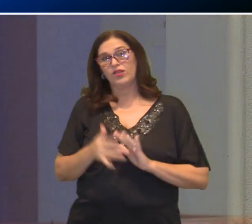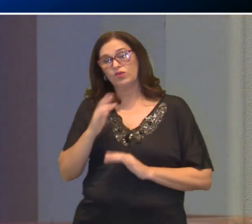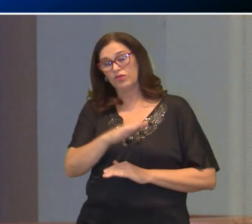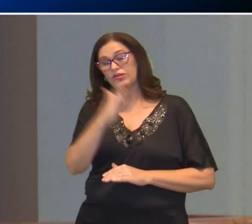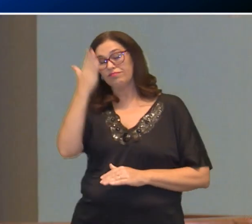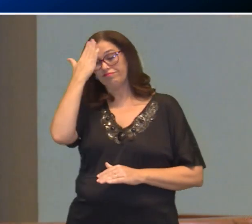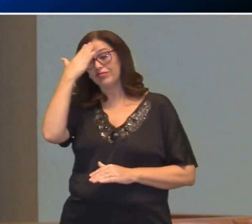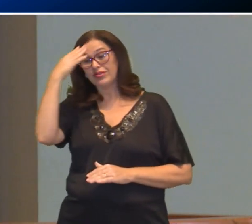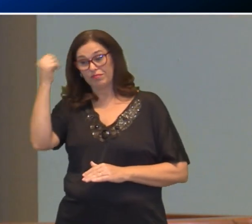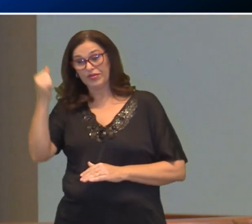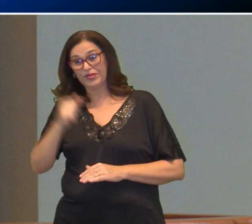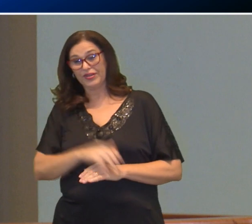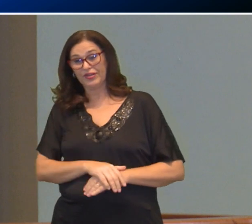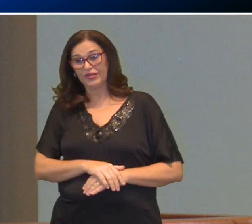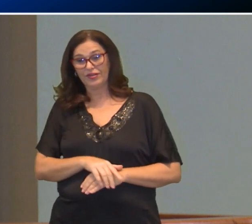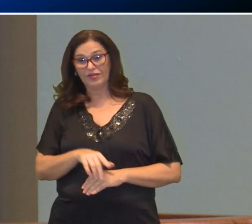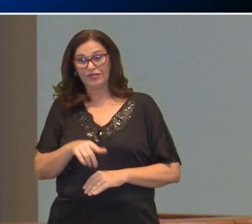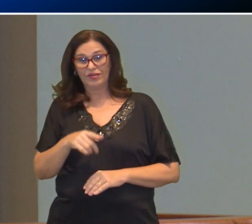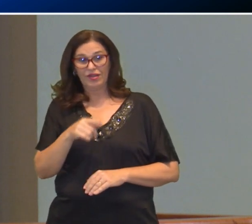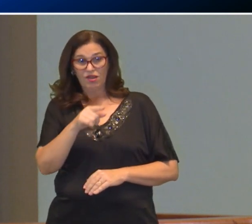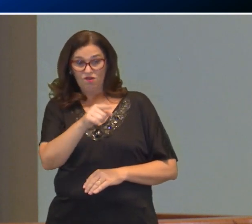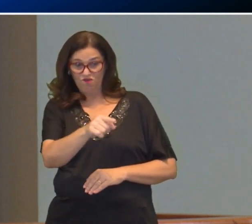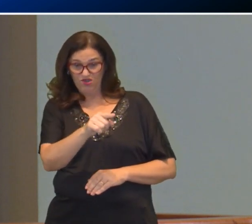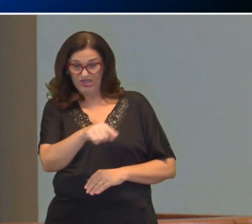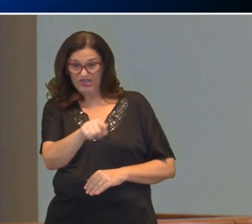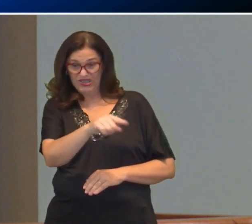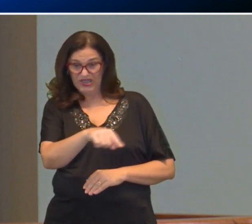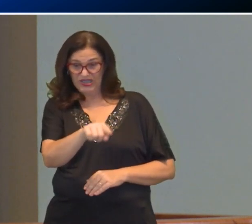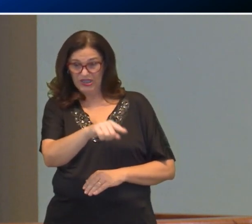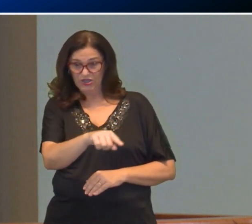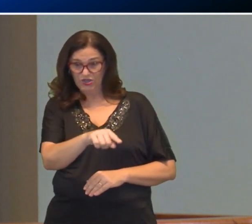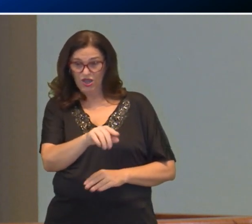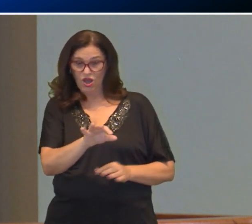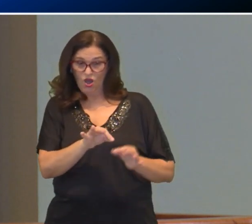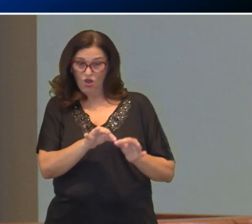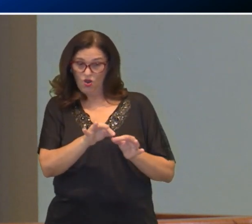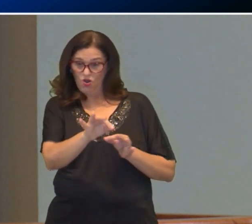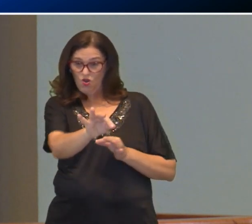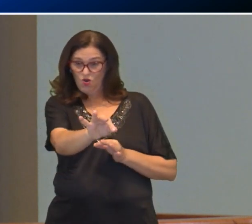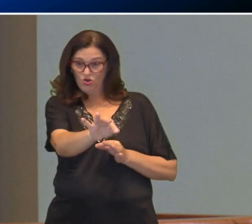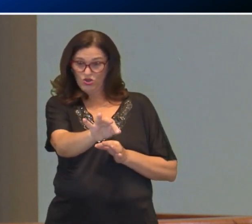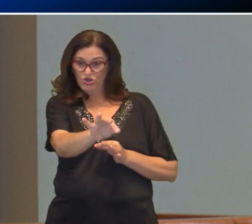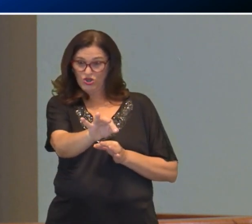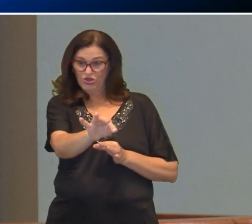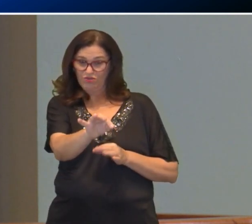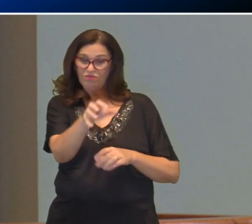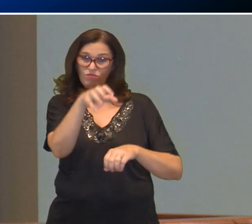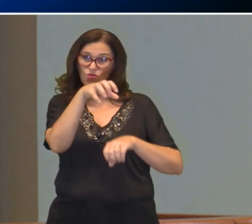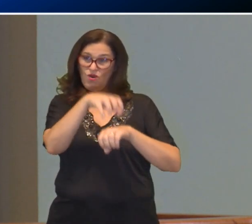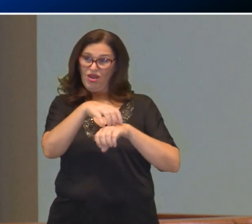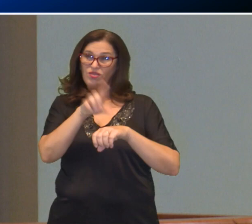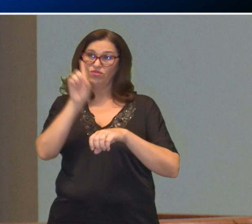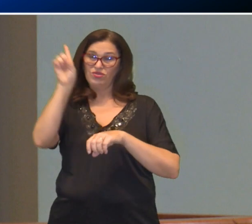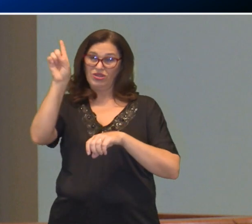sabiamente, disse-lhe: não estás longe do reino de Deus.